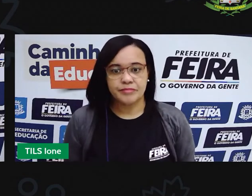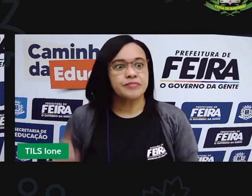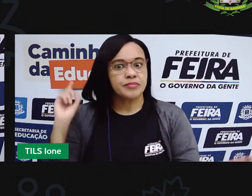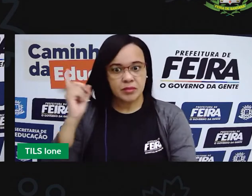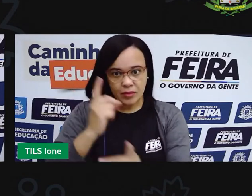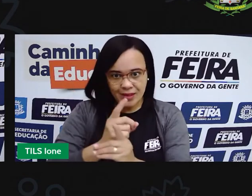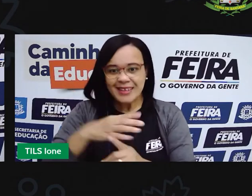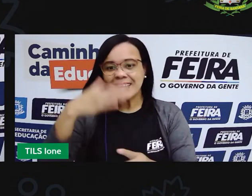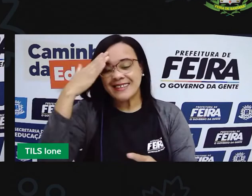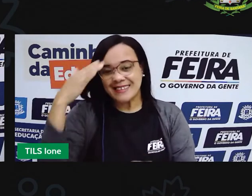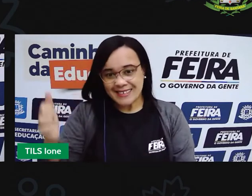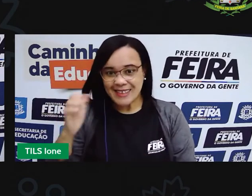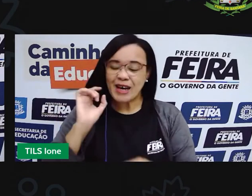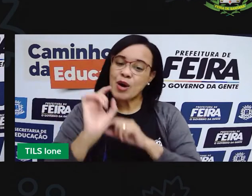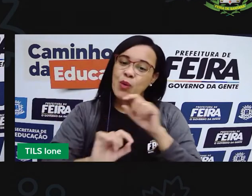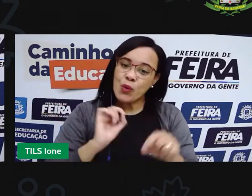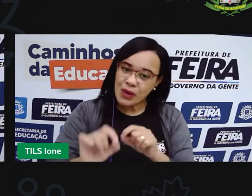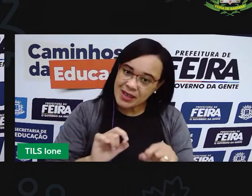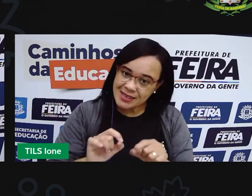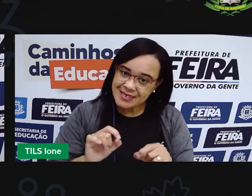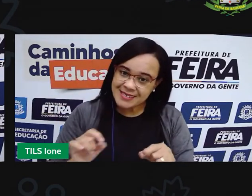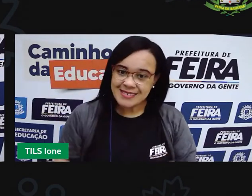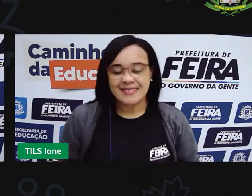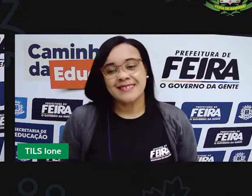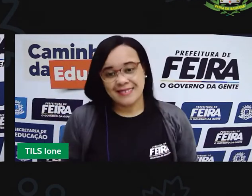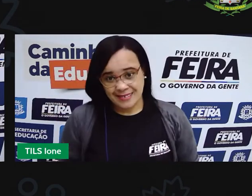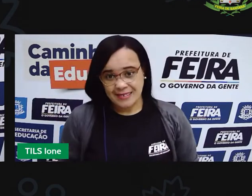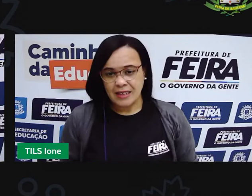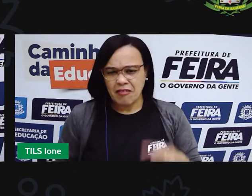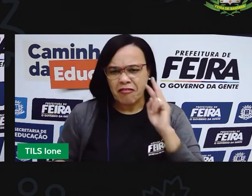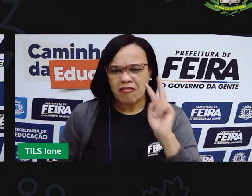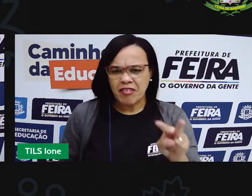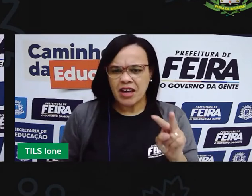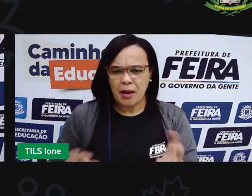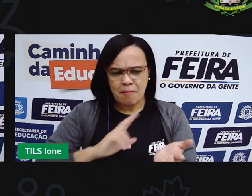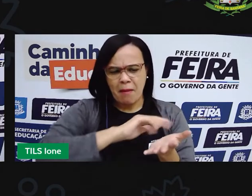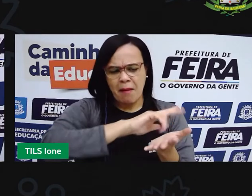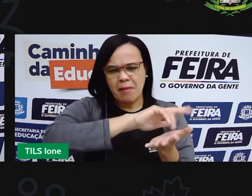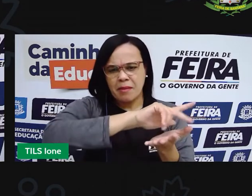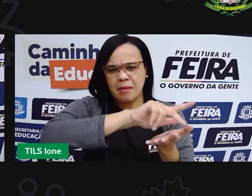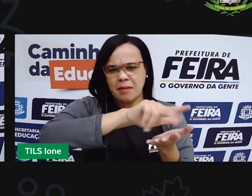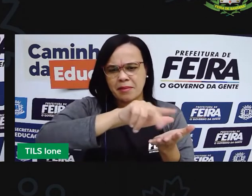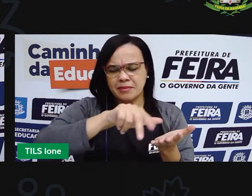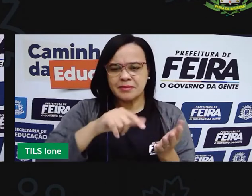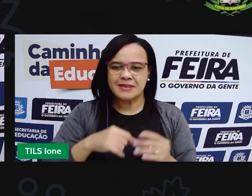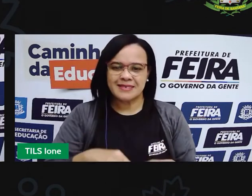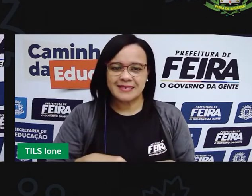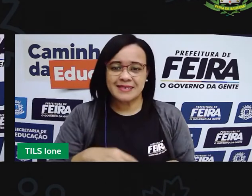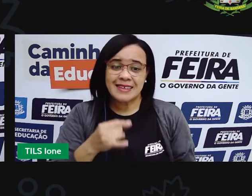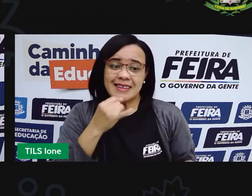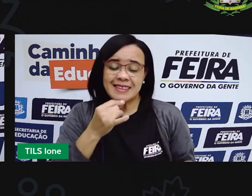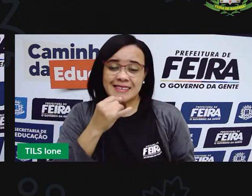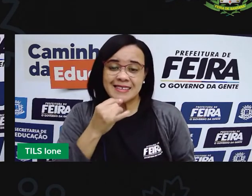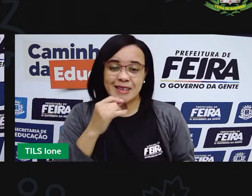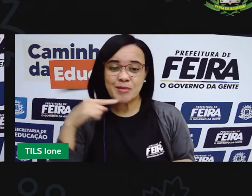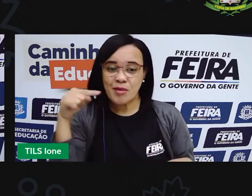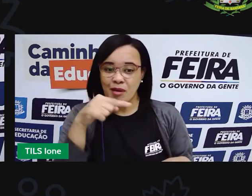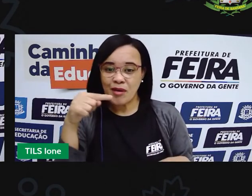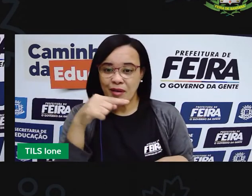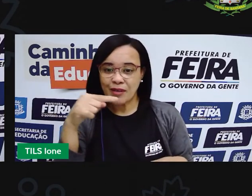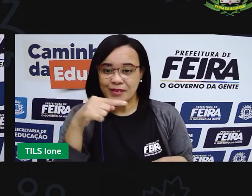objetos aí que você encontra no cotidiano. Por exemplo, está vendo aqui